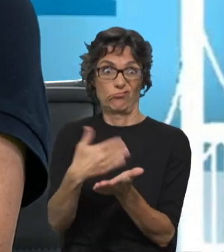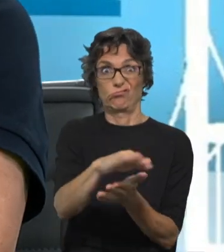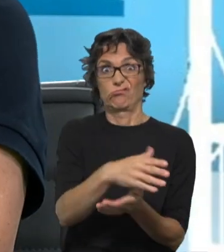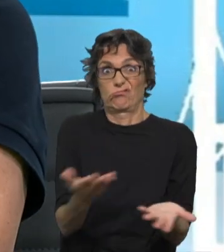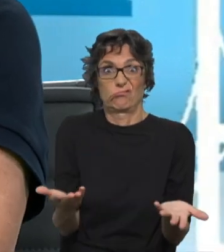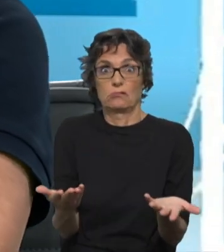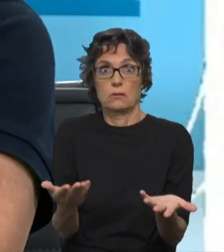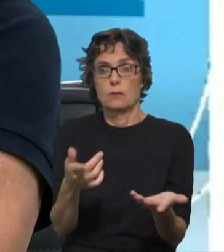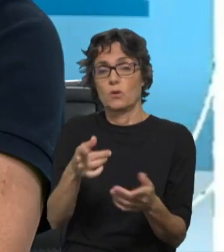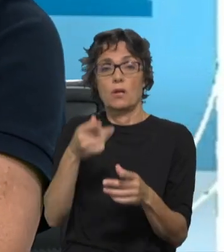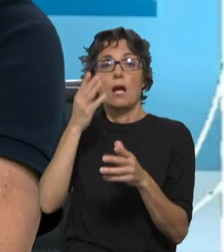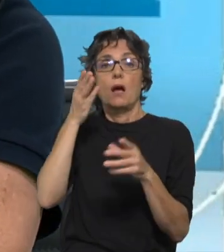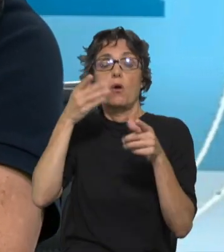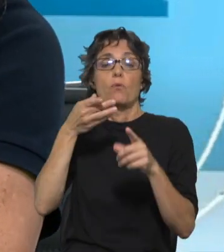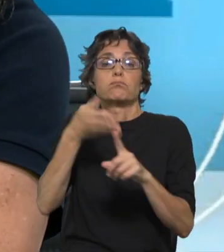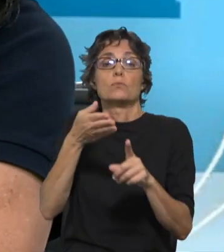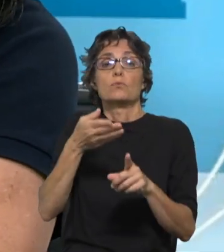tinham que ser mães e